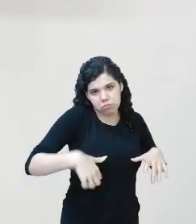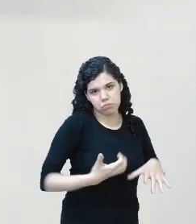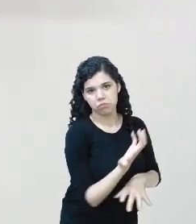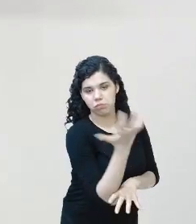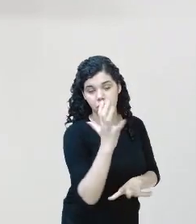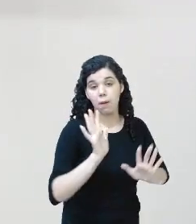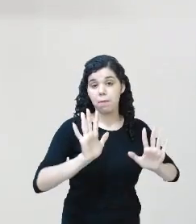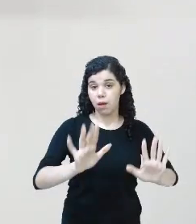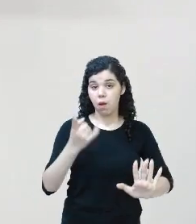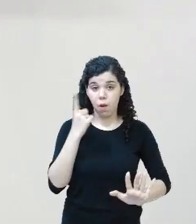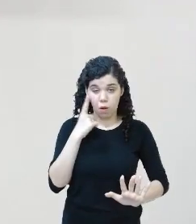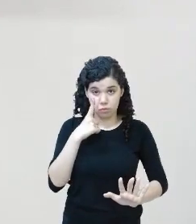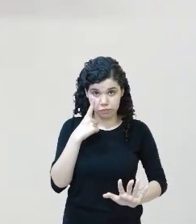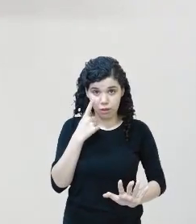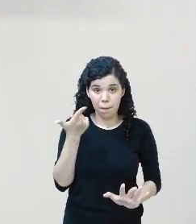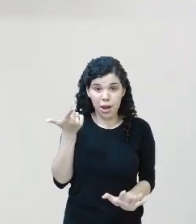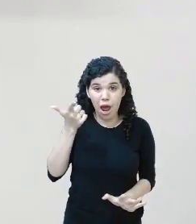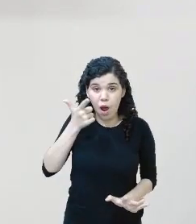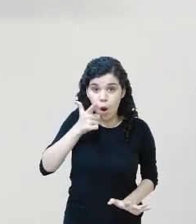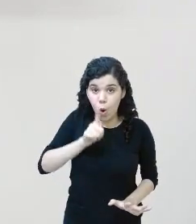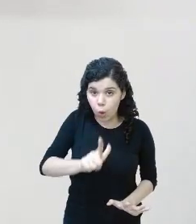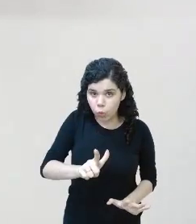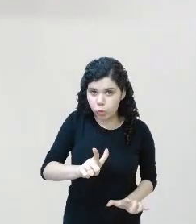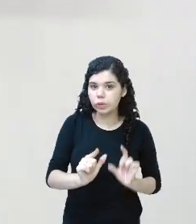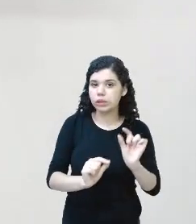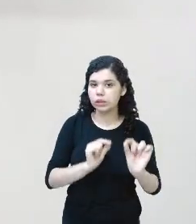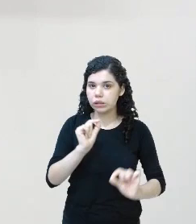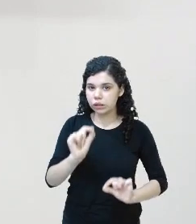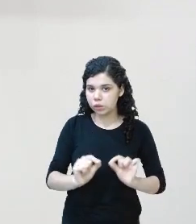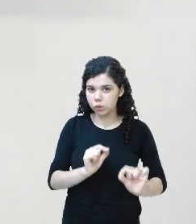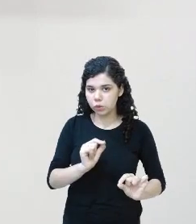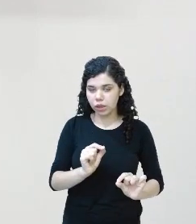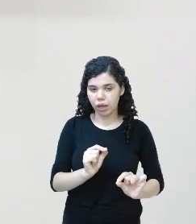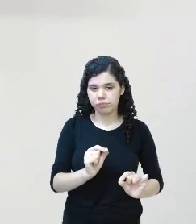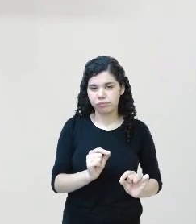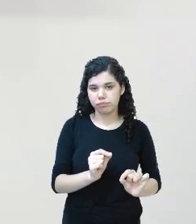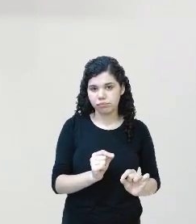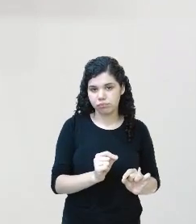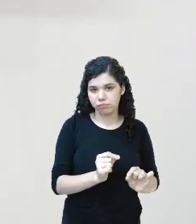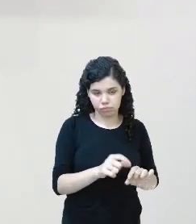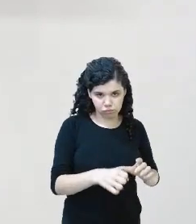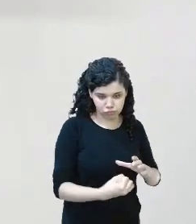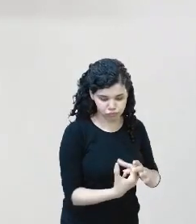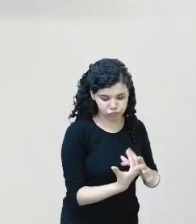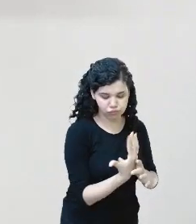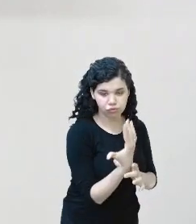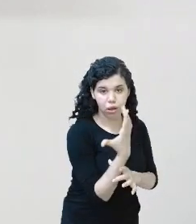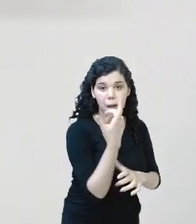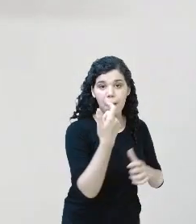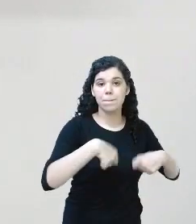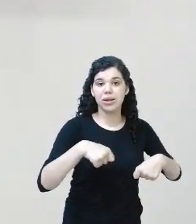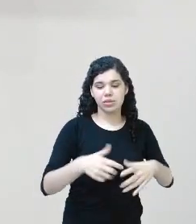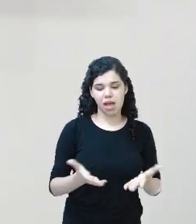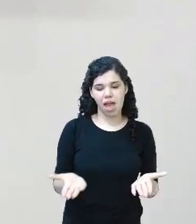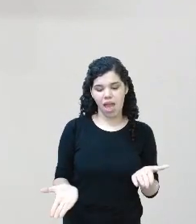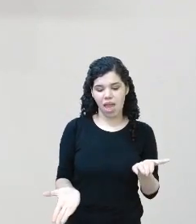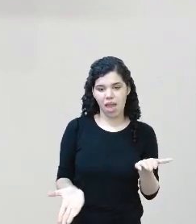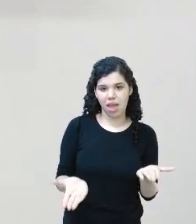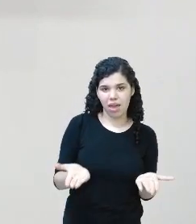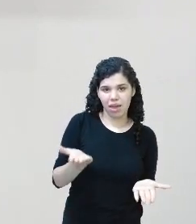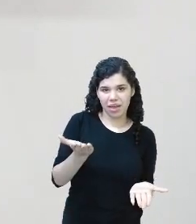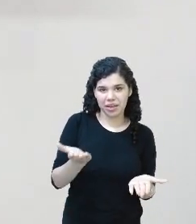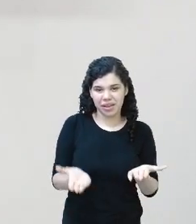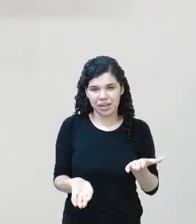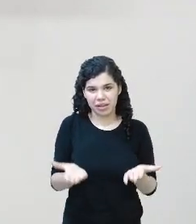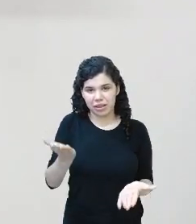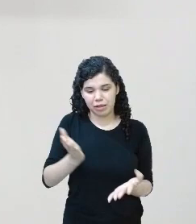plantar. Mas, para que exista essa fertilidade, a gente precisa do equilíbrio